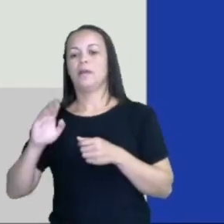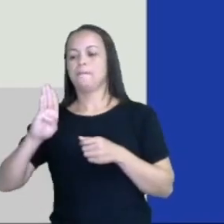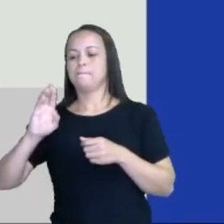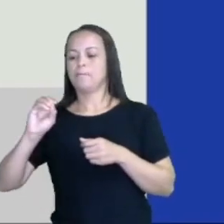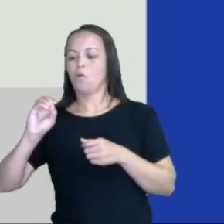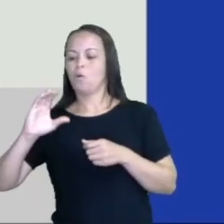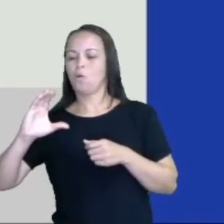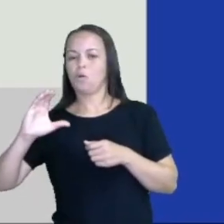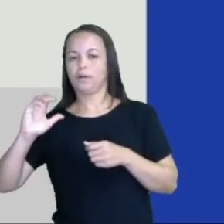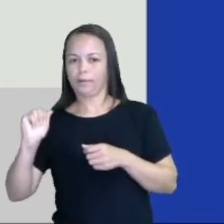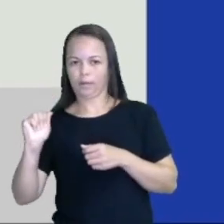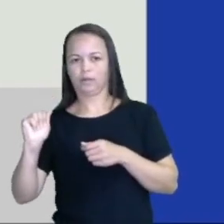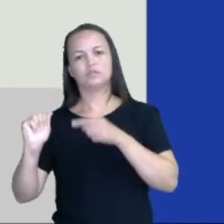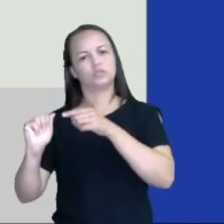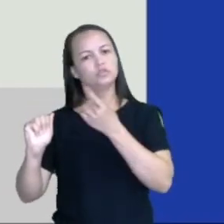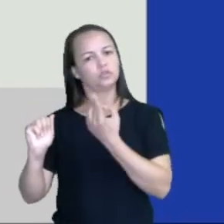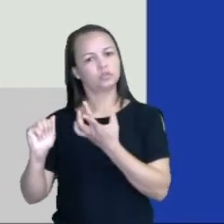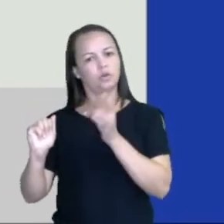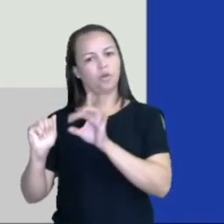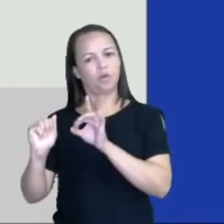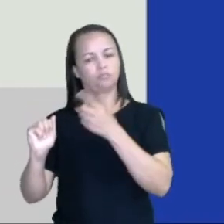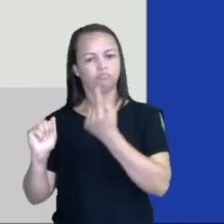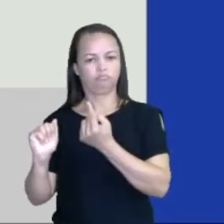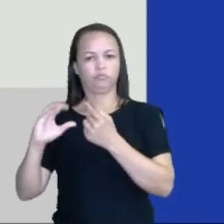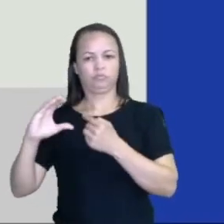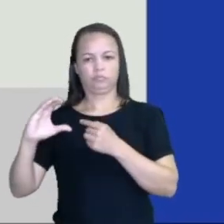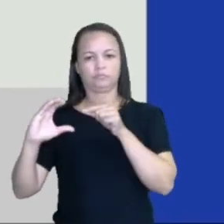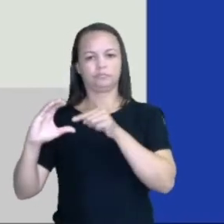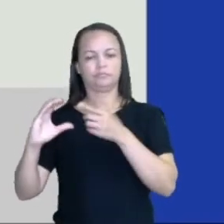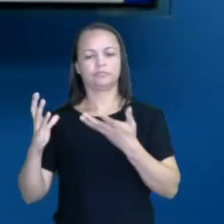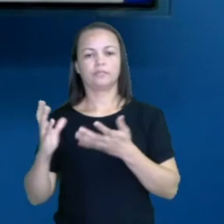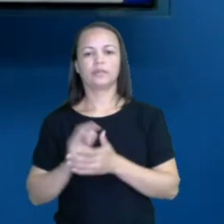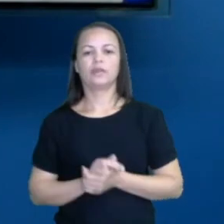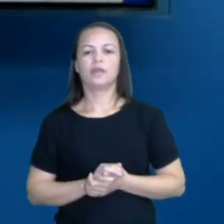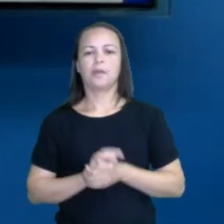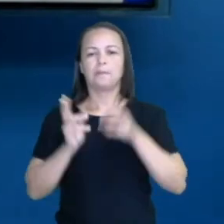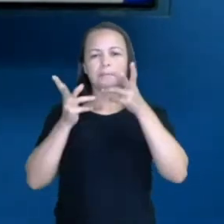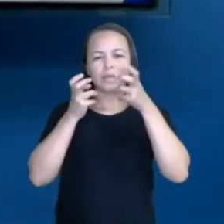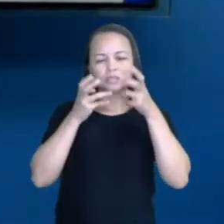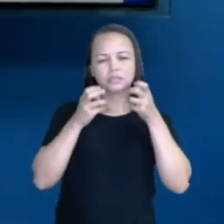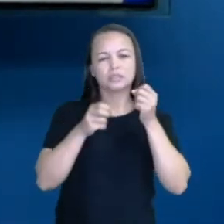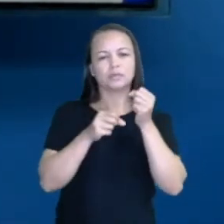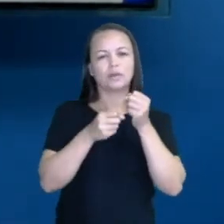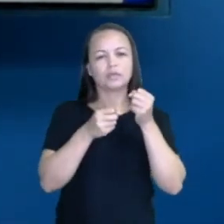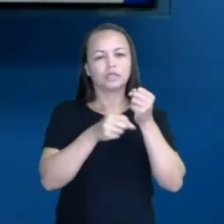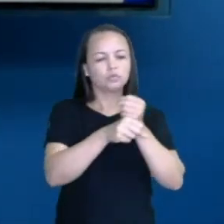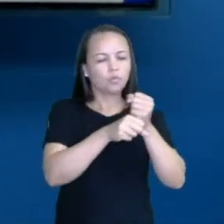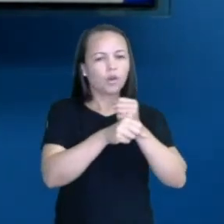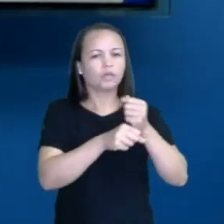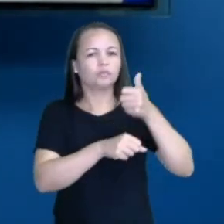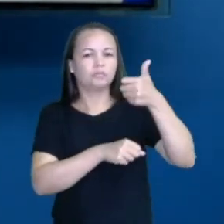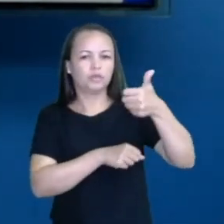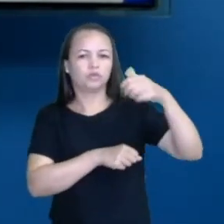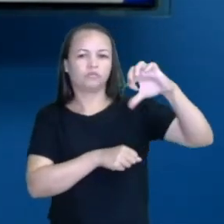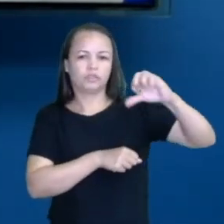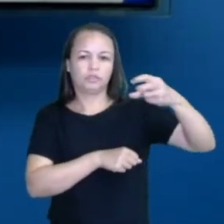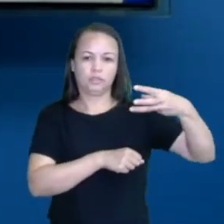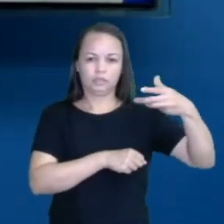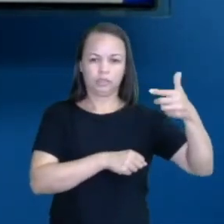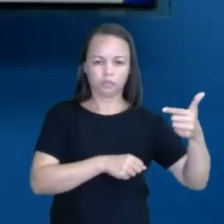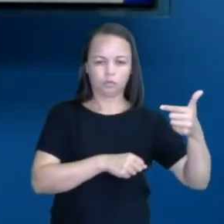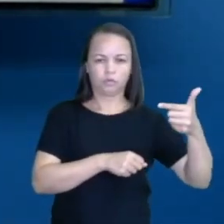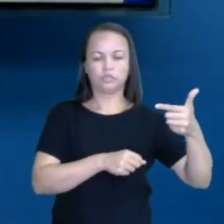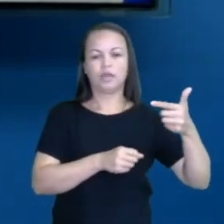ela se escreve com apenas um C. Percebam que de 1932 para 2001 houve